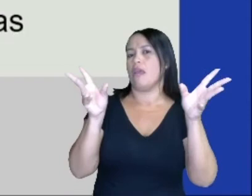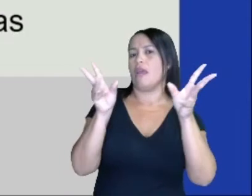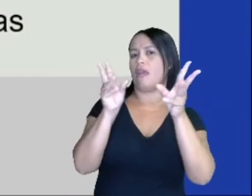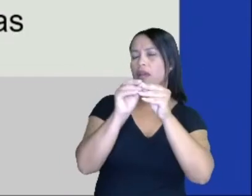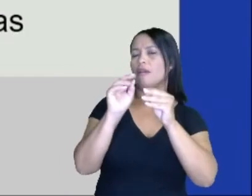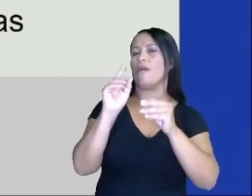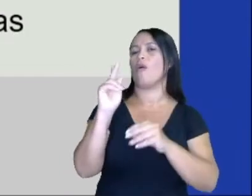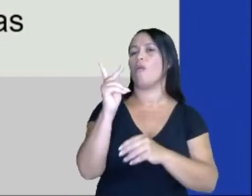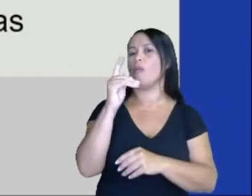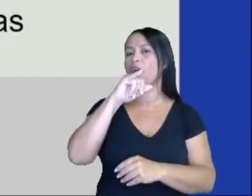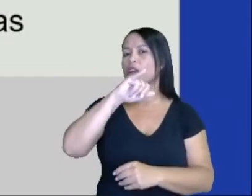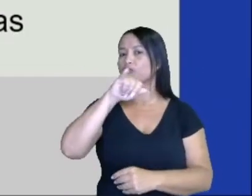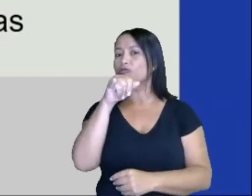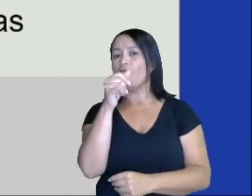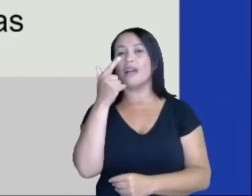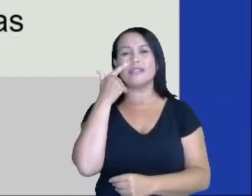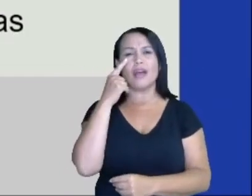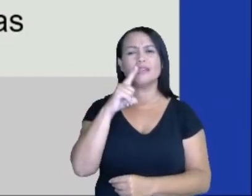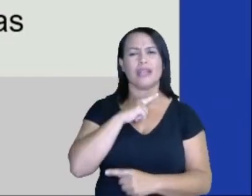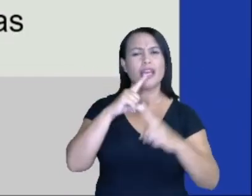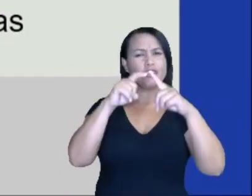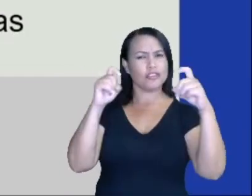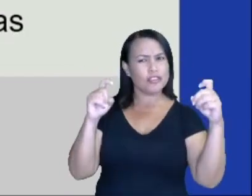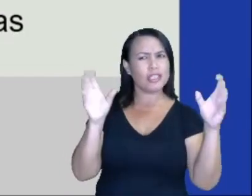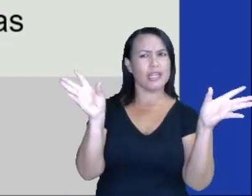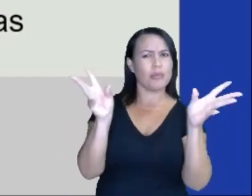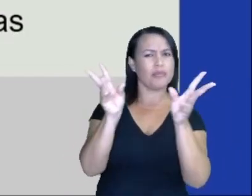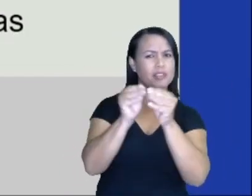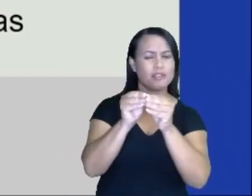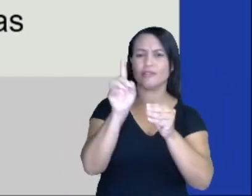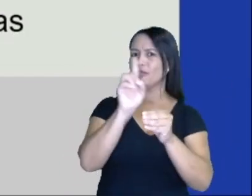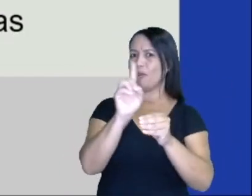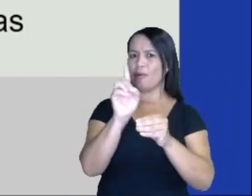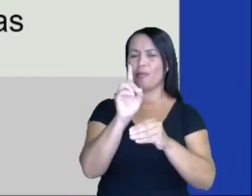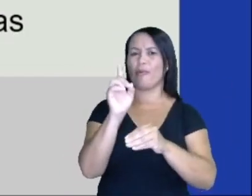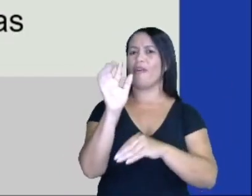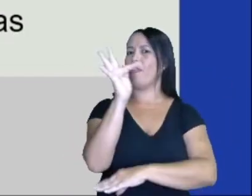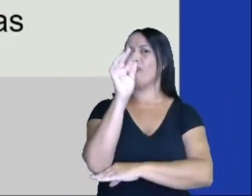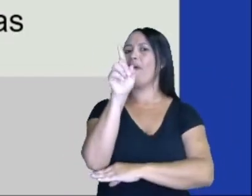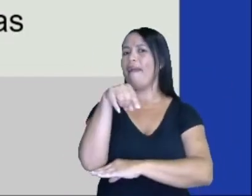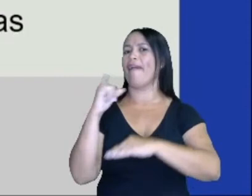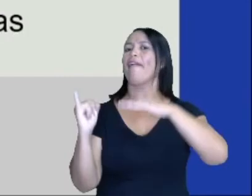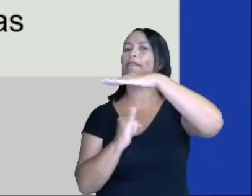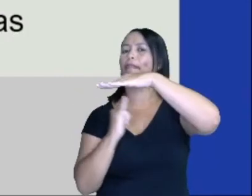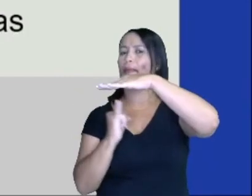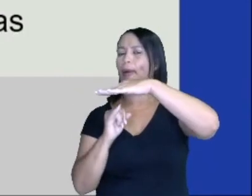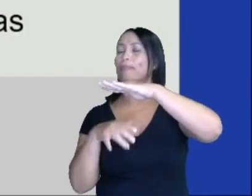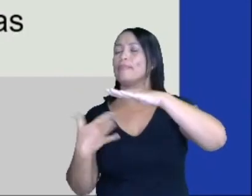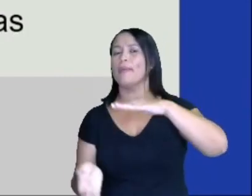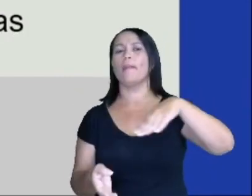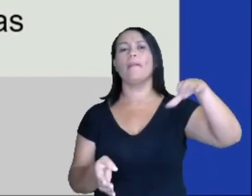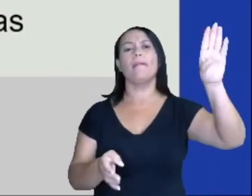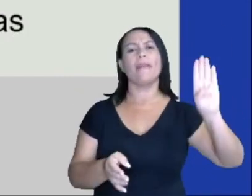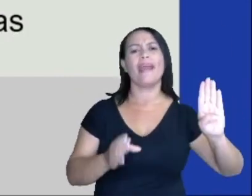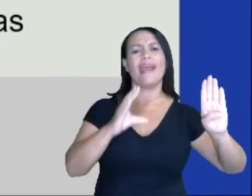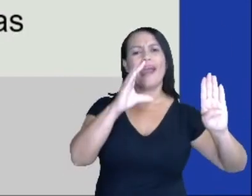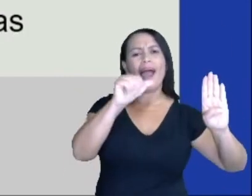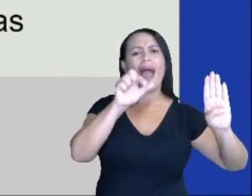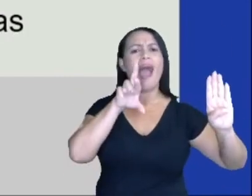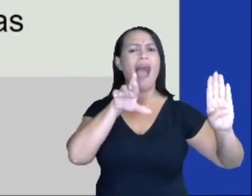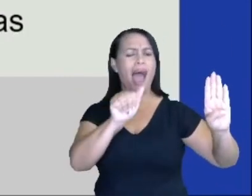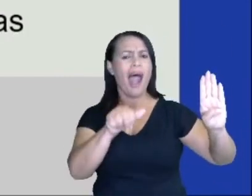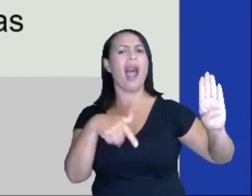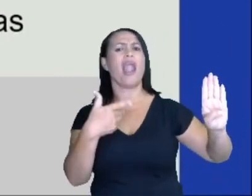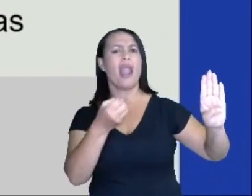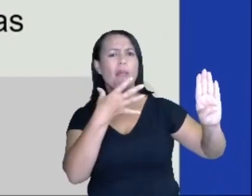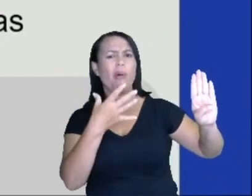a HJ. Então, se ela tem gírias e ela tem abreviações, é linguagem informal. B. Cara, na